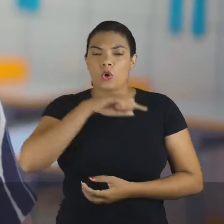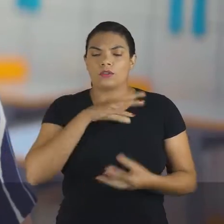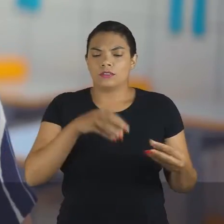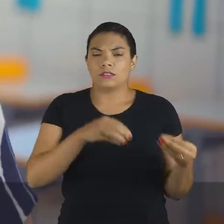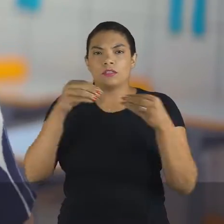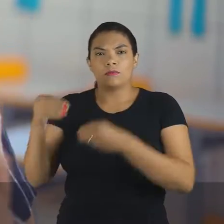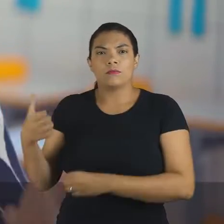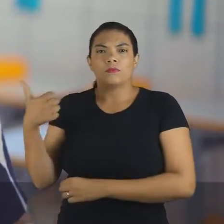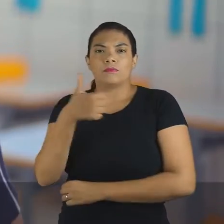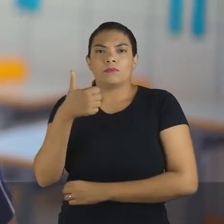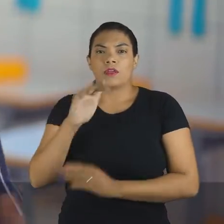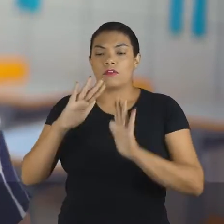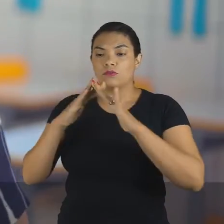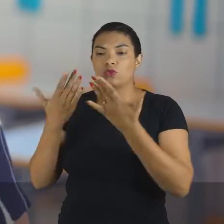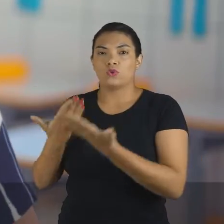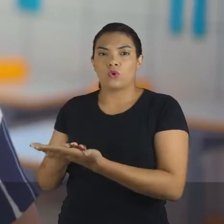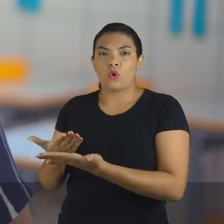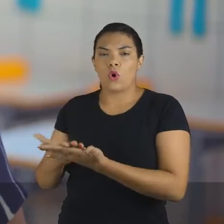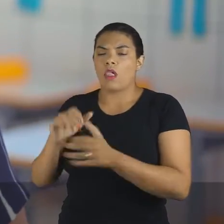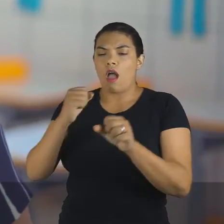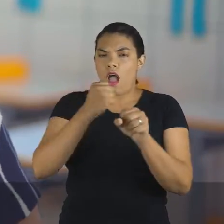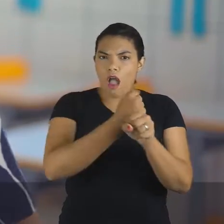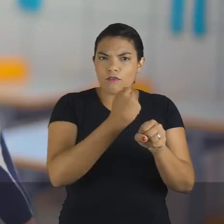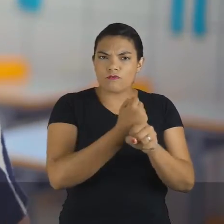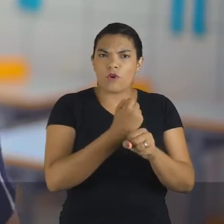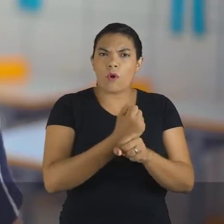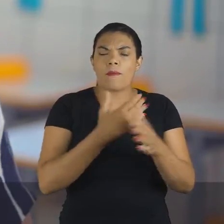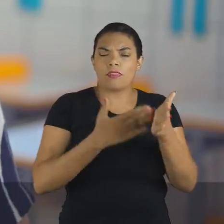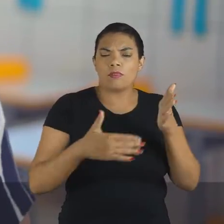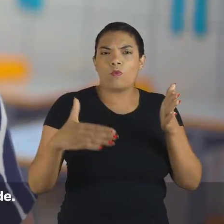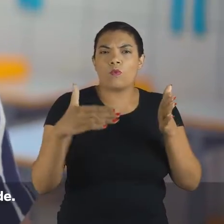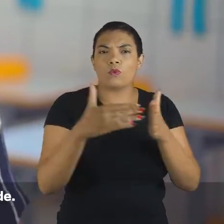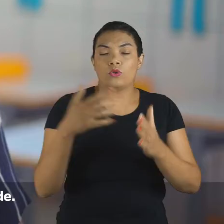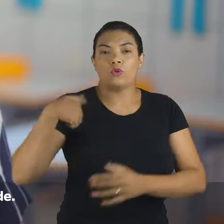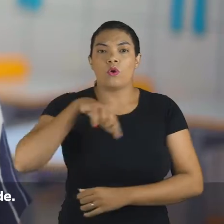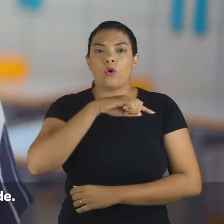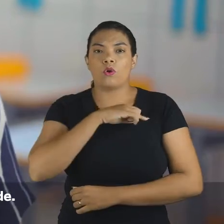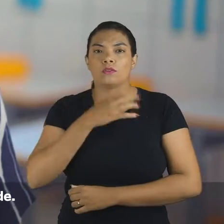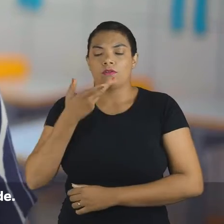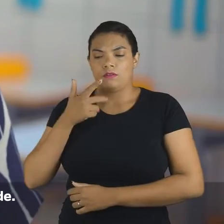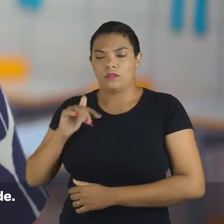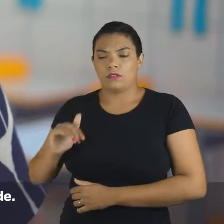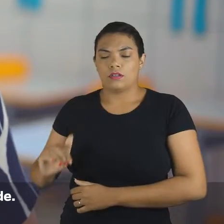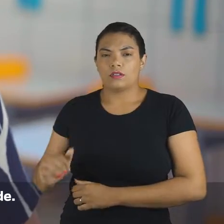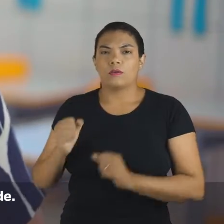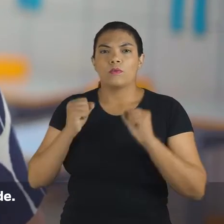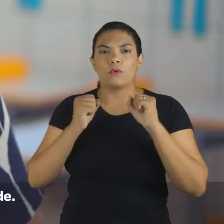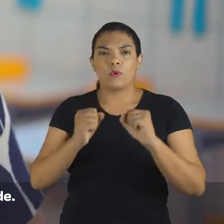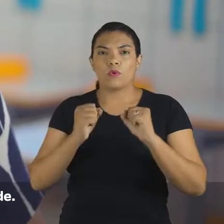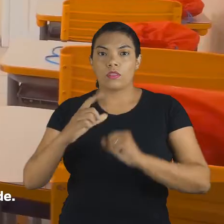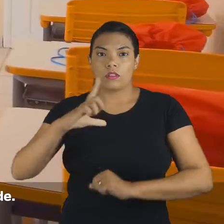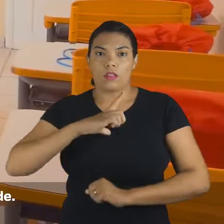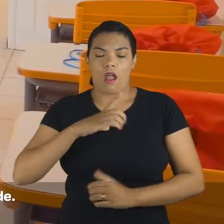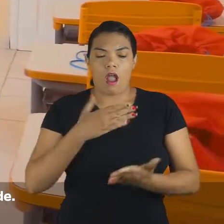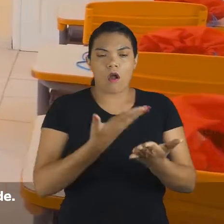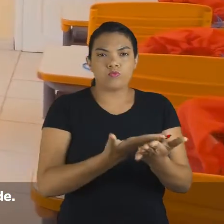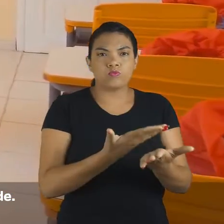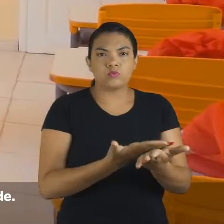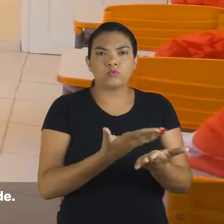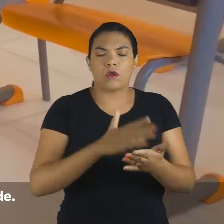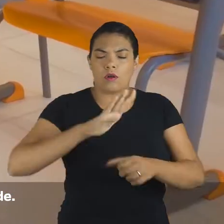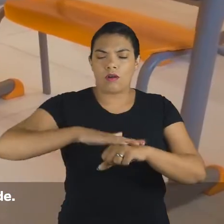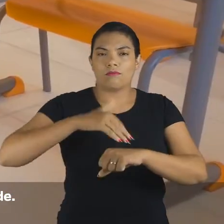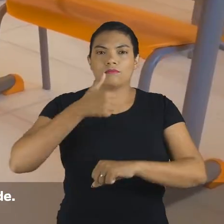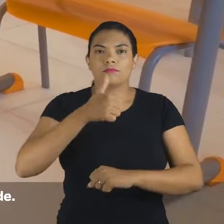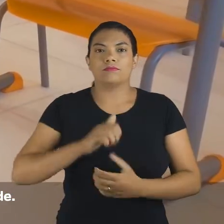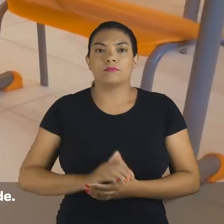Estamos entregando a primeira escola completamente reformada para que as nossas crianças possam ter aqui um estudo com